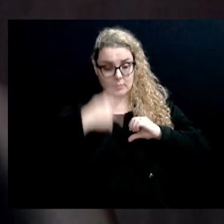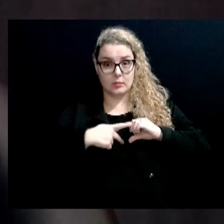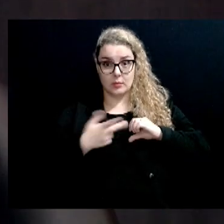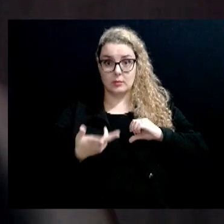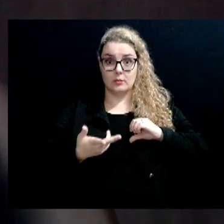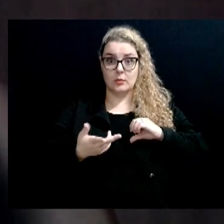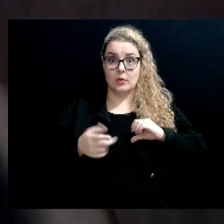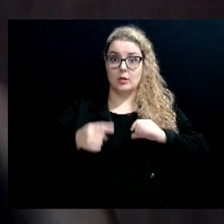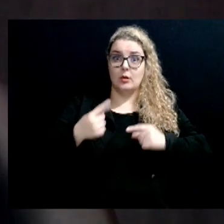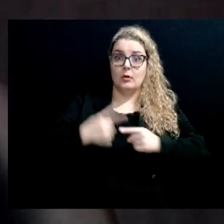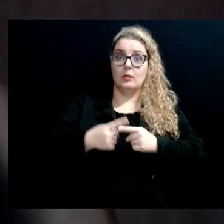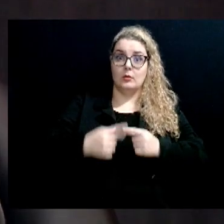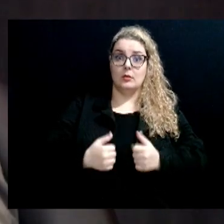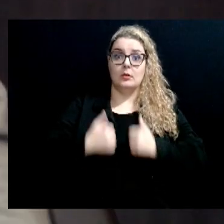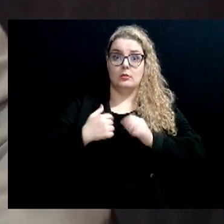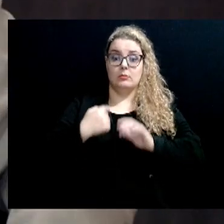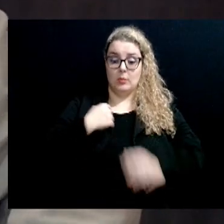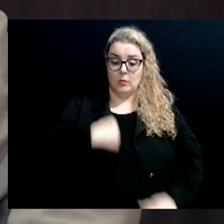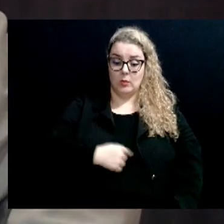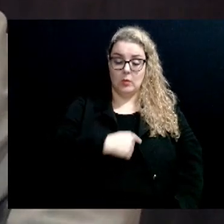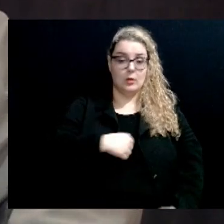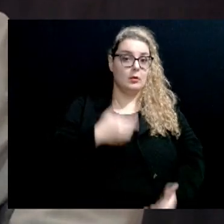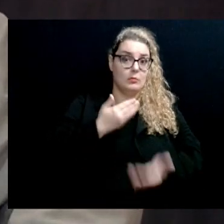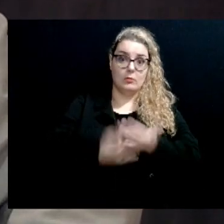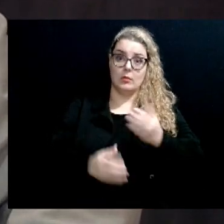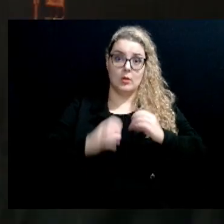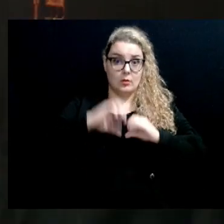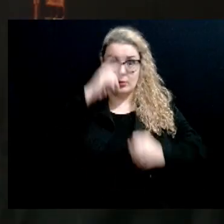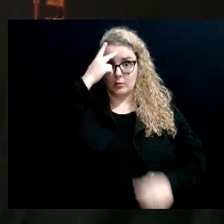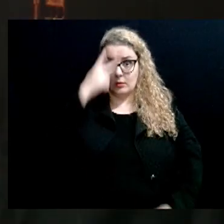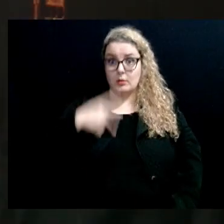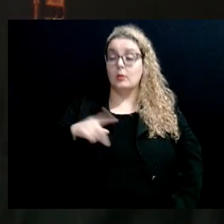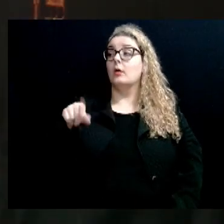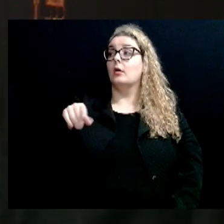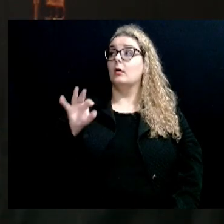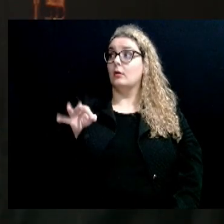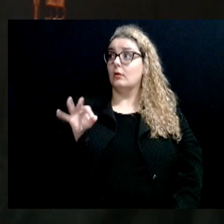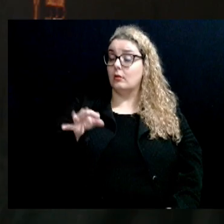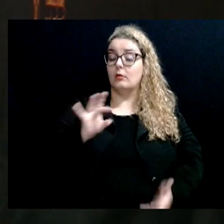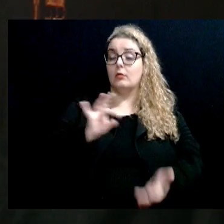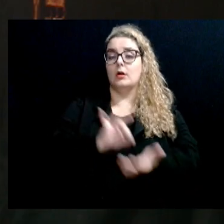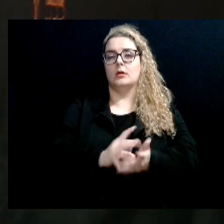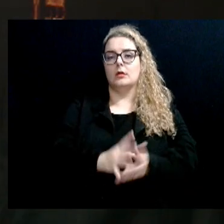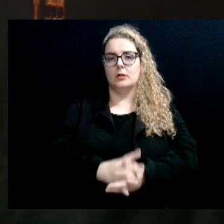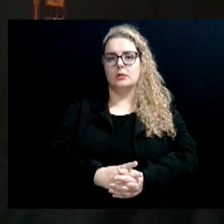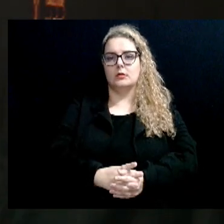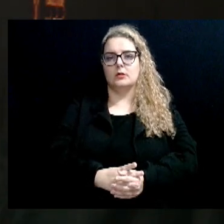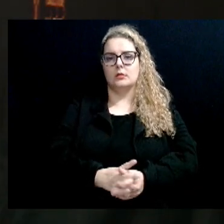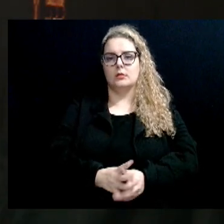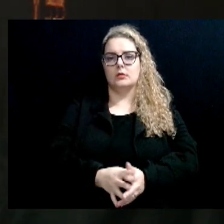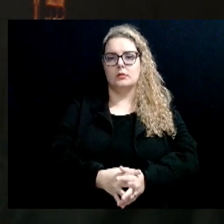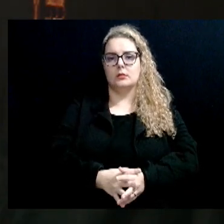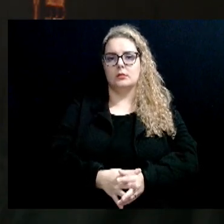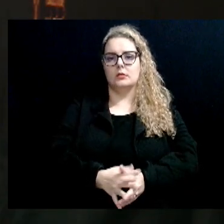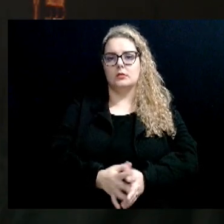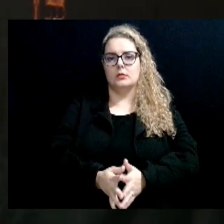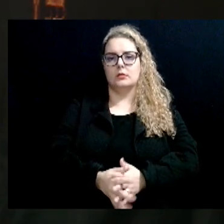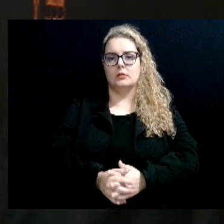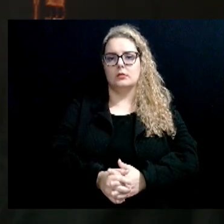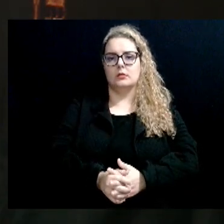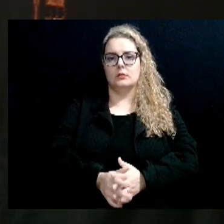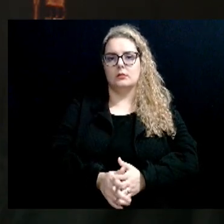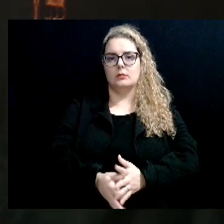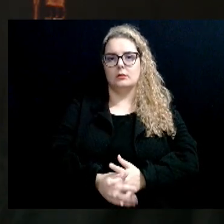ela se anula, ela acaba perdendo o amor próprio. É verdade. E a pessoa que percebe que ela